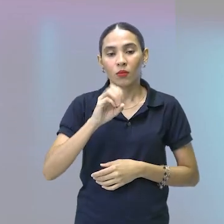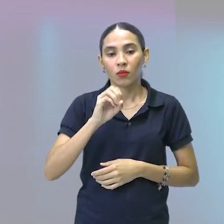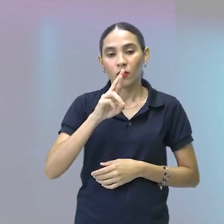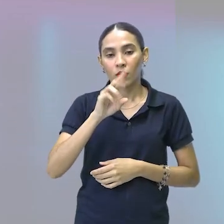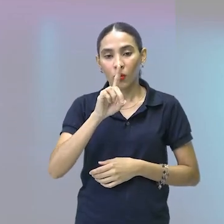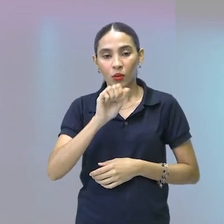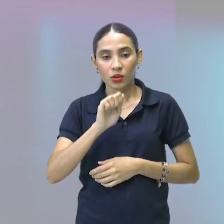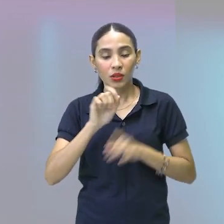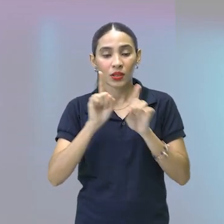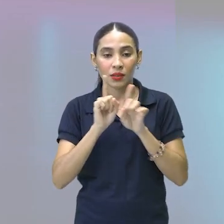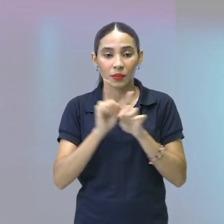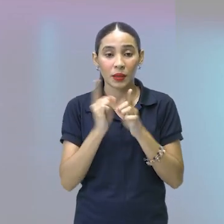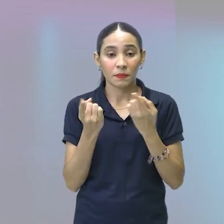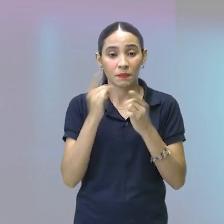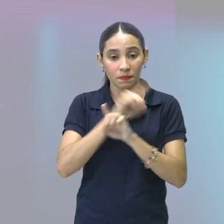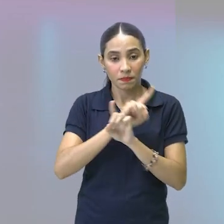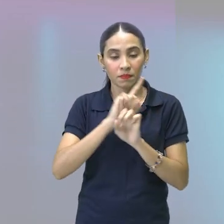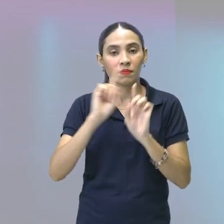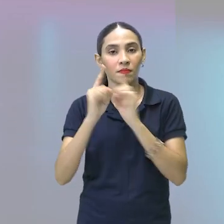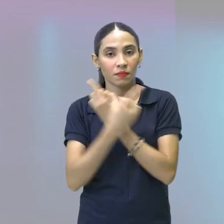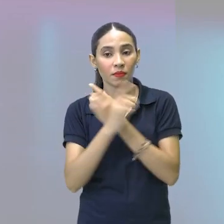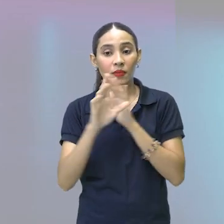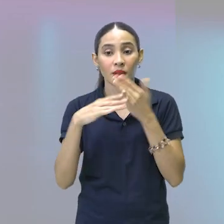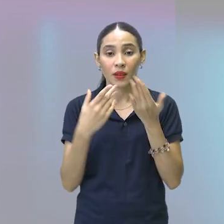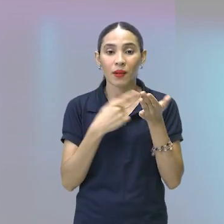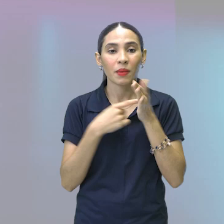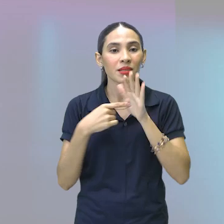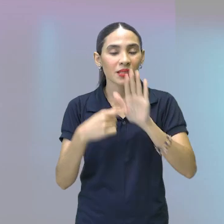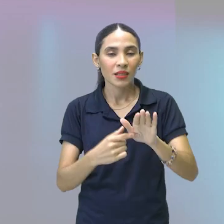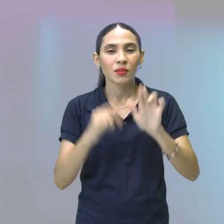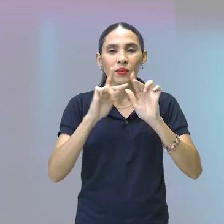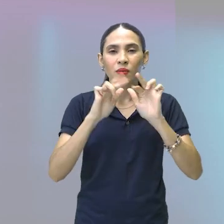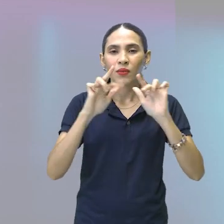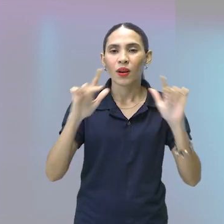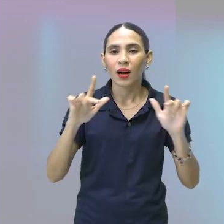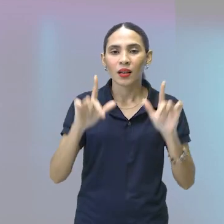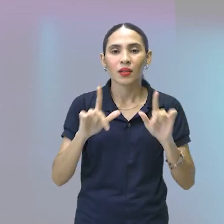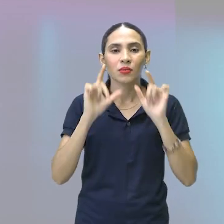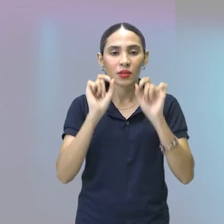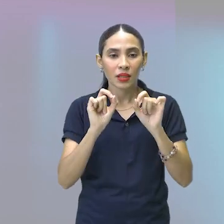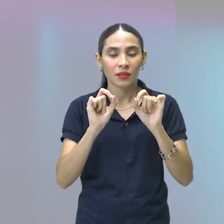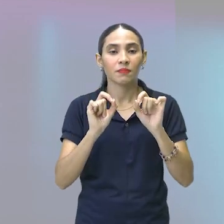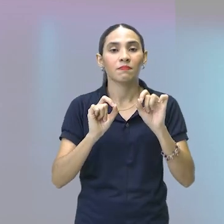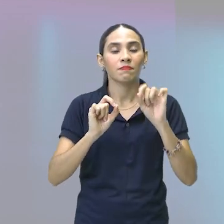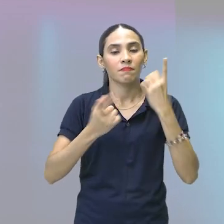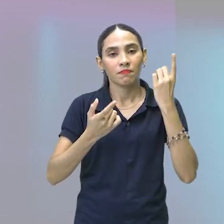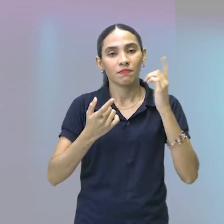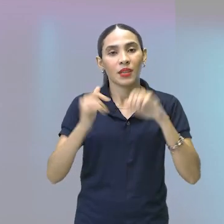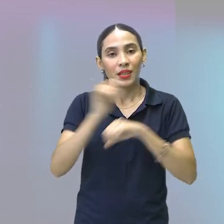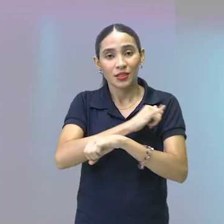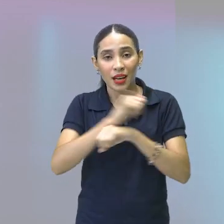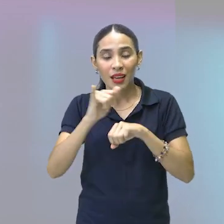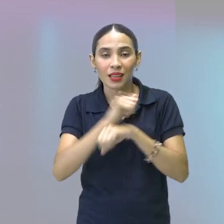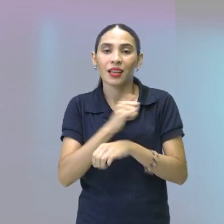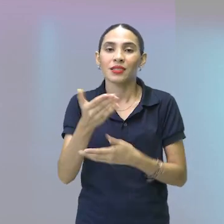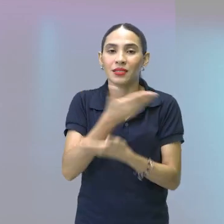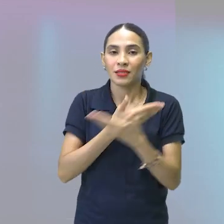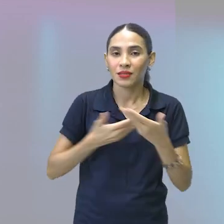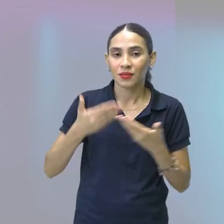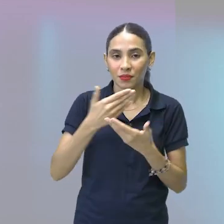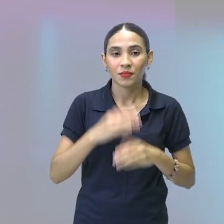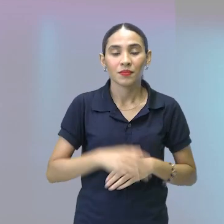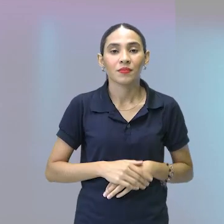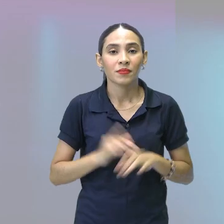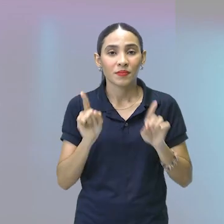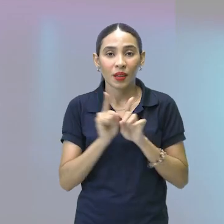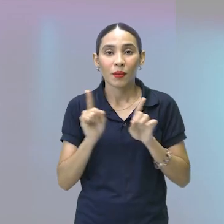Word de um lado para o outro. Então, apresentando aí diversas plataformas colaborativas